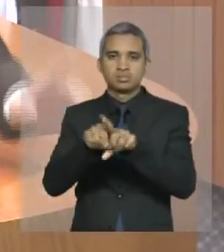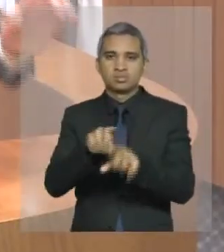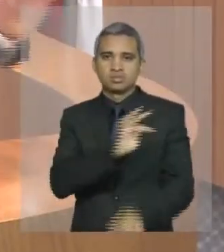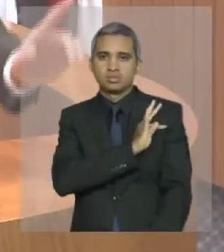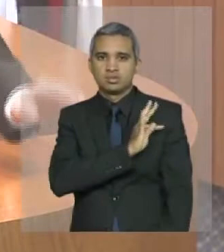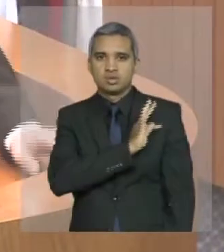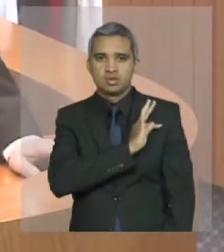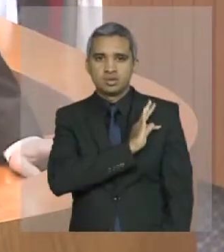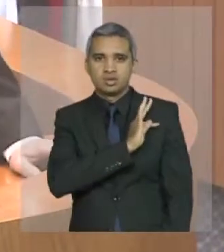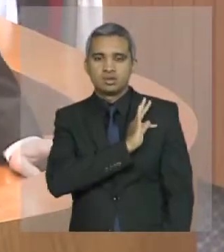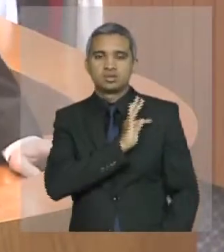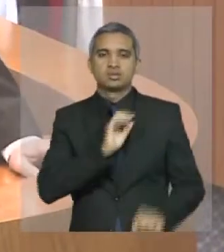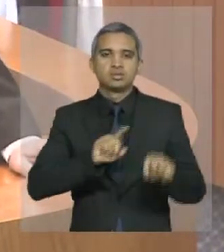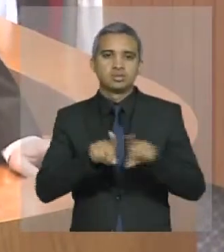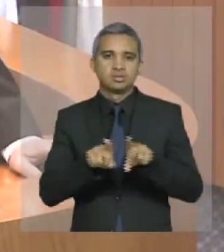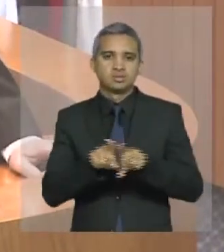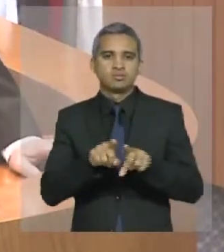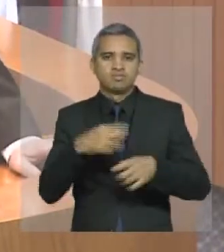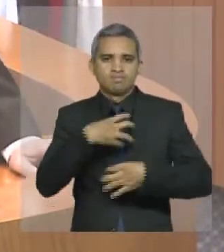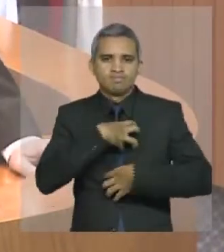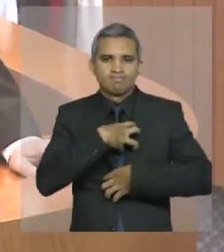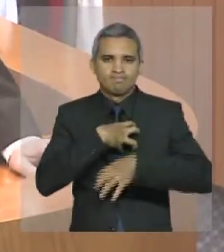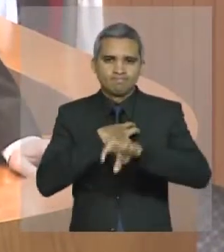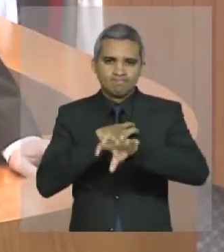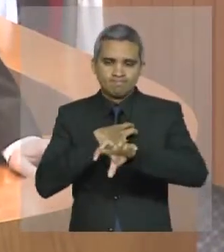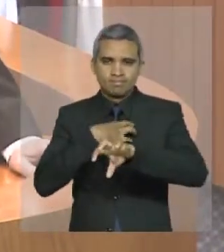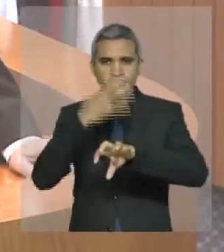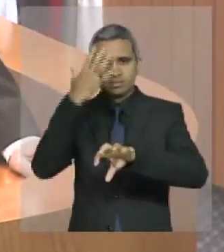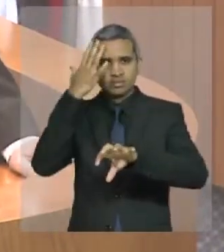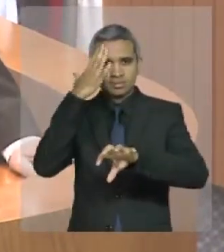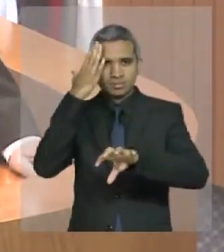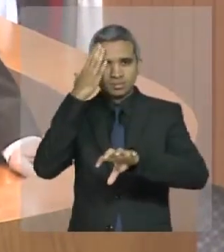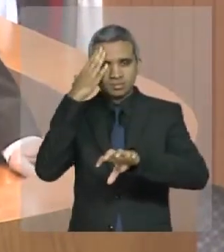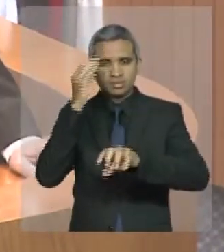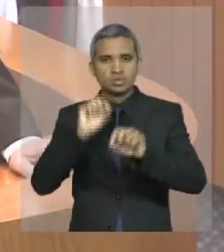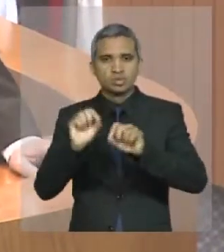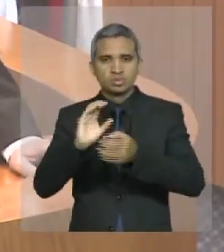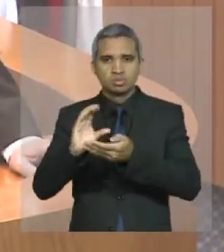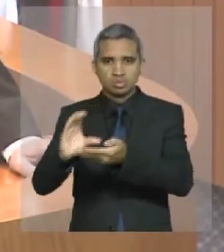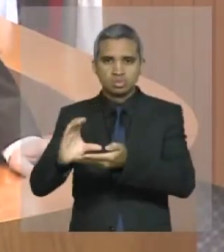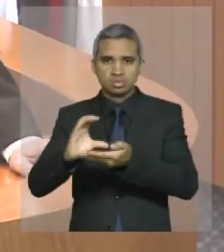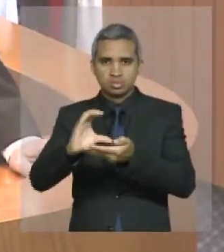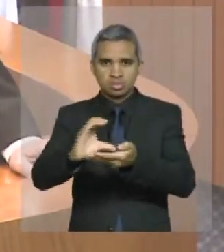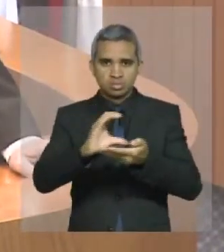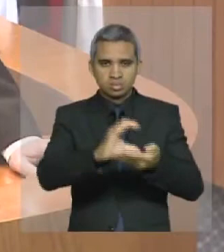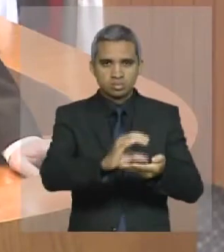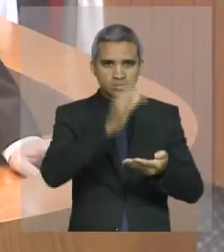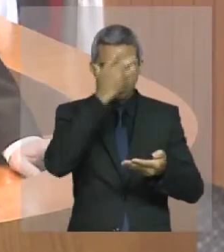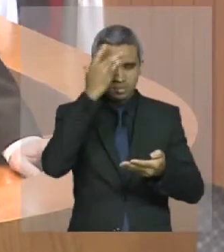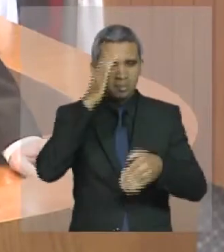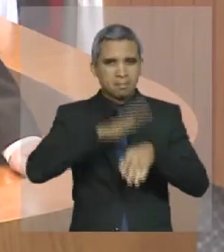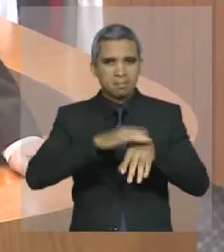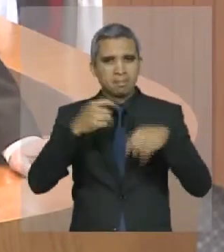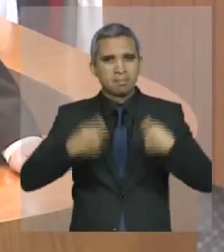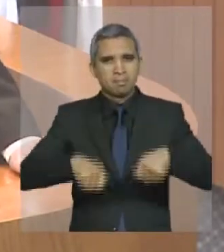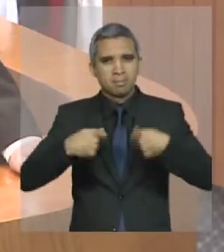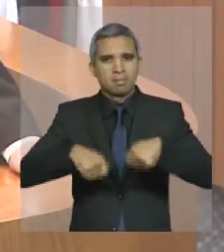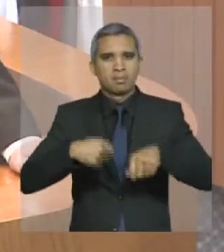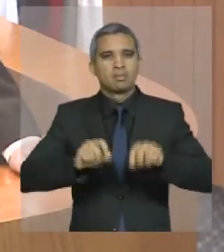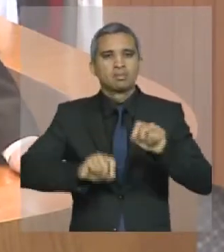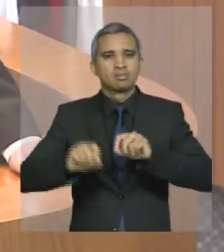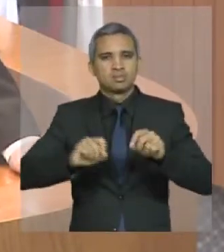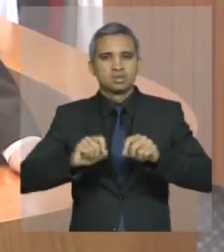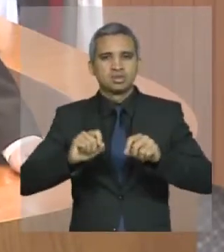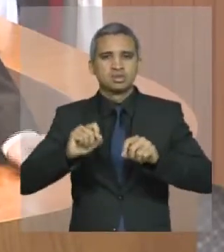o coração aberto para saber destinar esses recursos àqueles que mais precisam na luta diária contra o câncer.